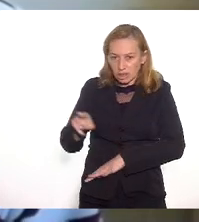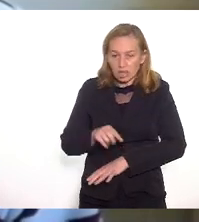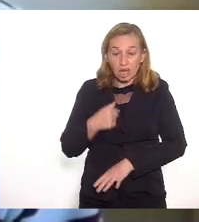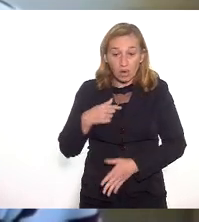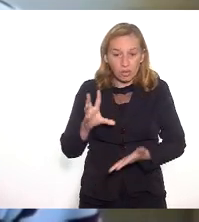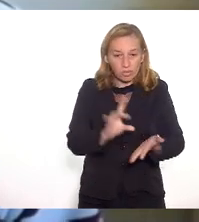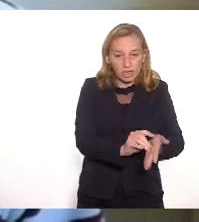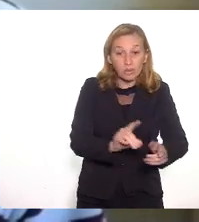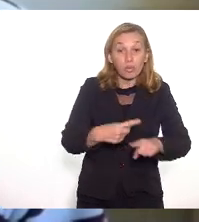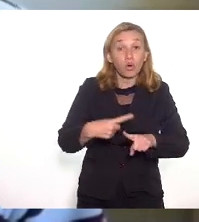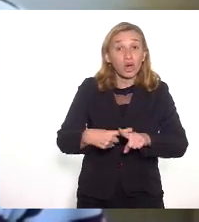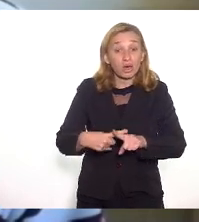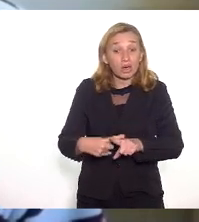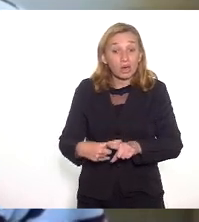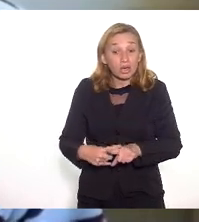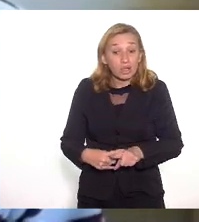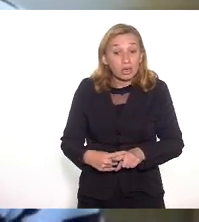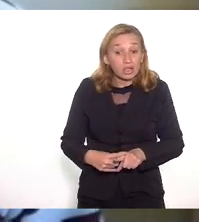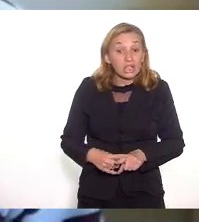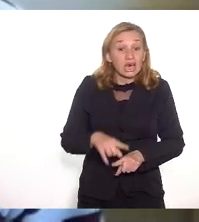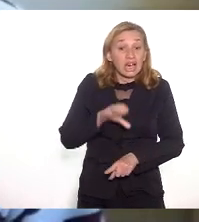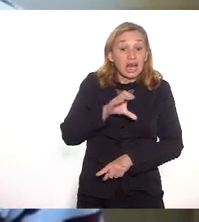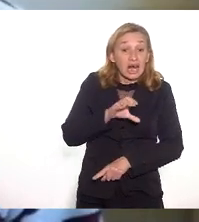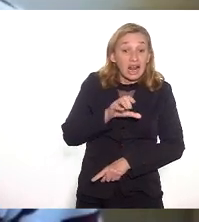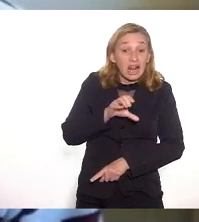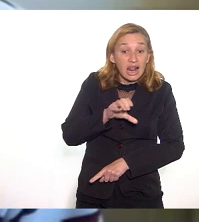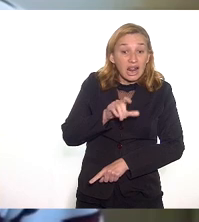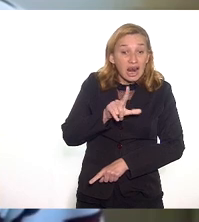emendei, porque é lactantes,